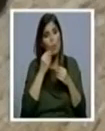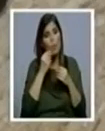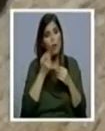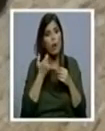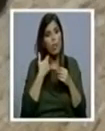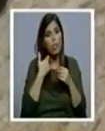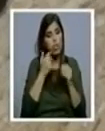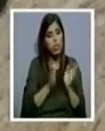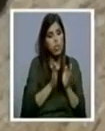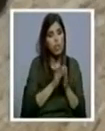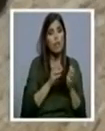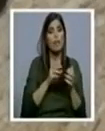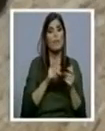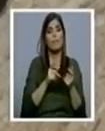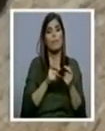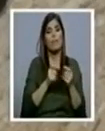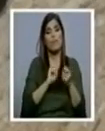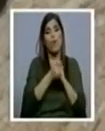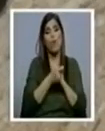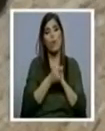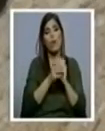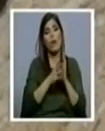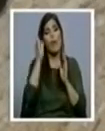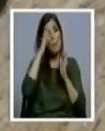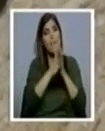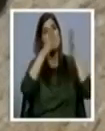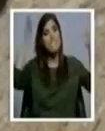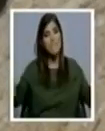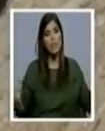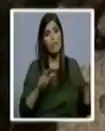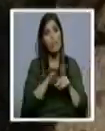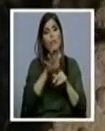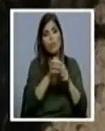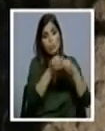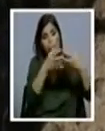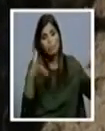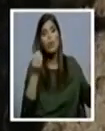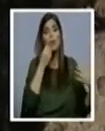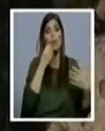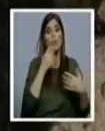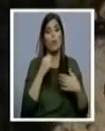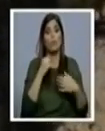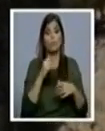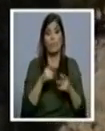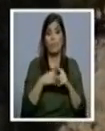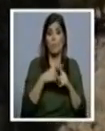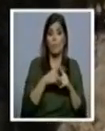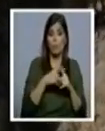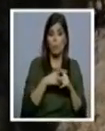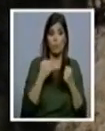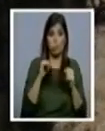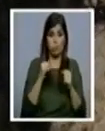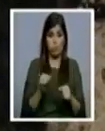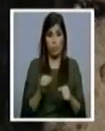estão a causar alterações na distribuição de espécies. Aqui já estamos a falar a escalas globais. O stress térmico provoca a morte